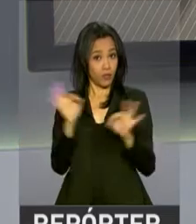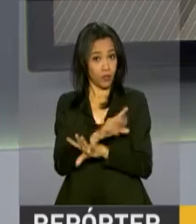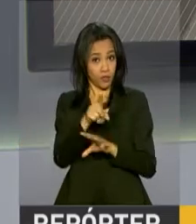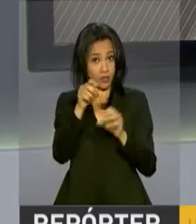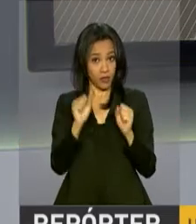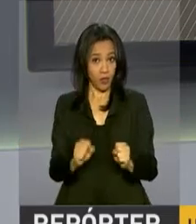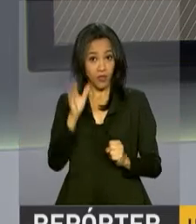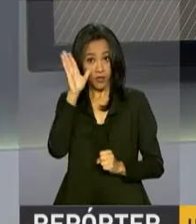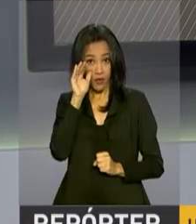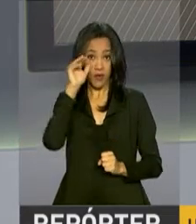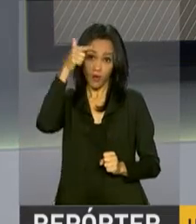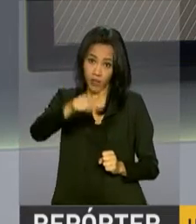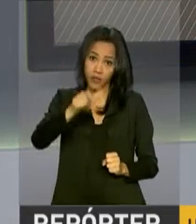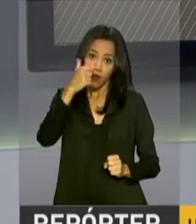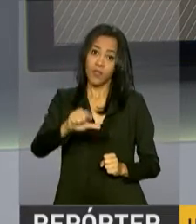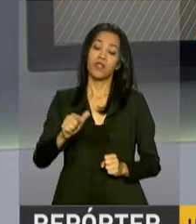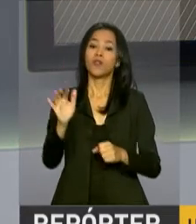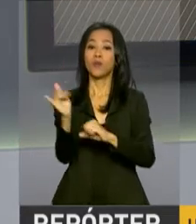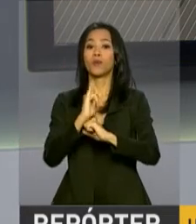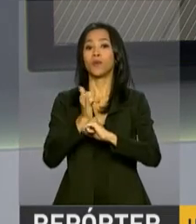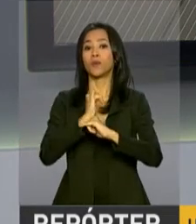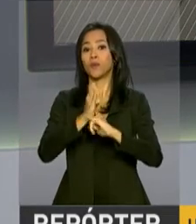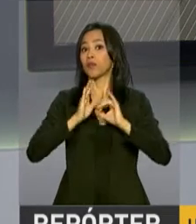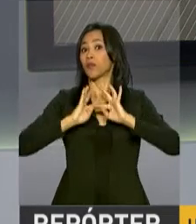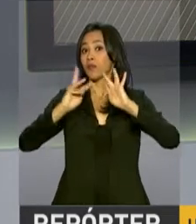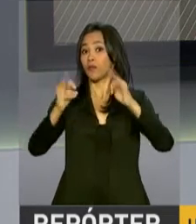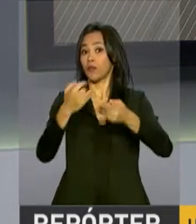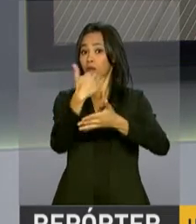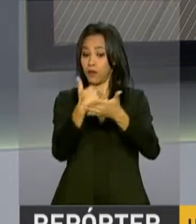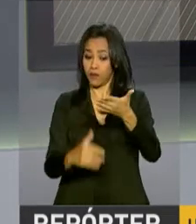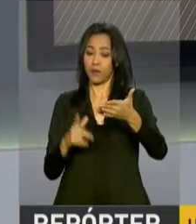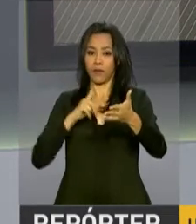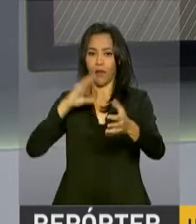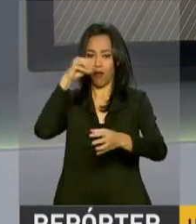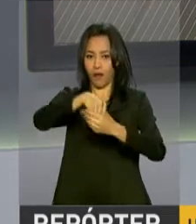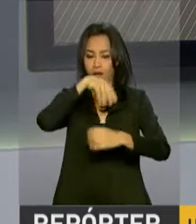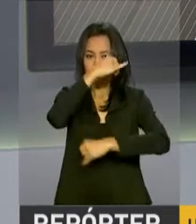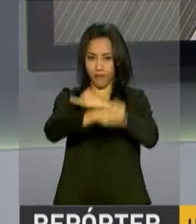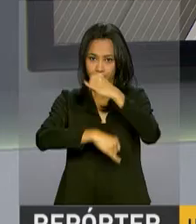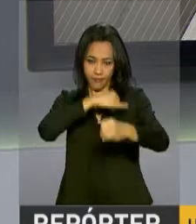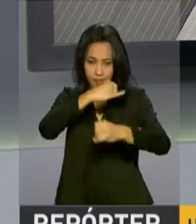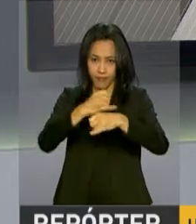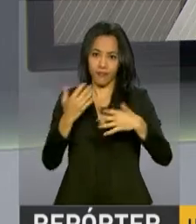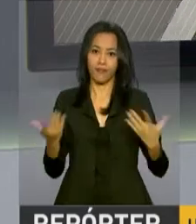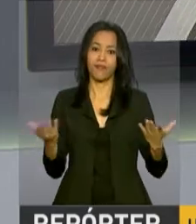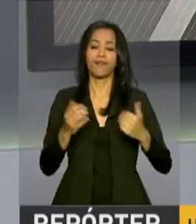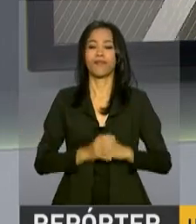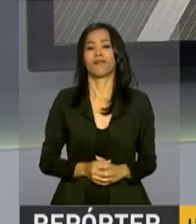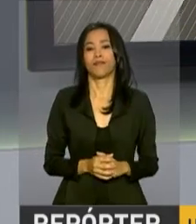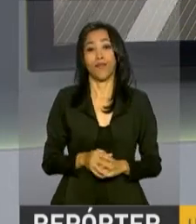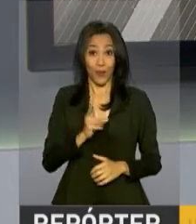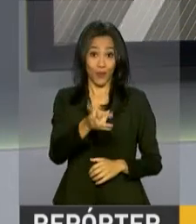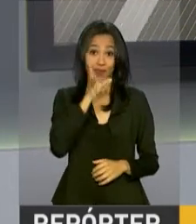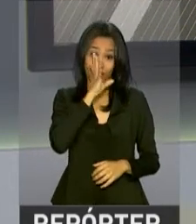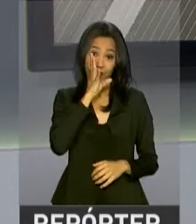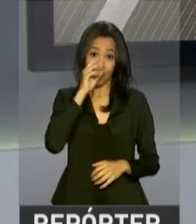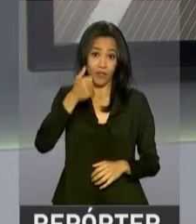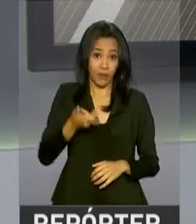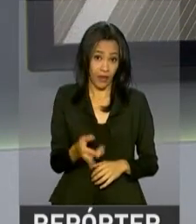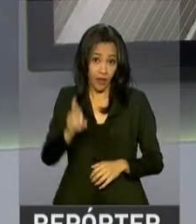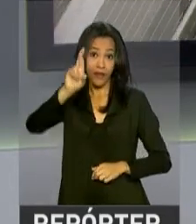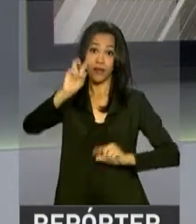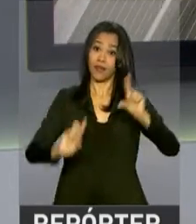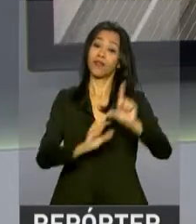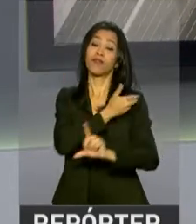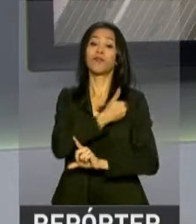pode rever as reportagens no youtube e toda a nossa programação também está na página da nbr na internet continue com a gente aqui na